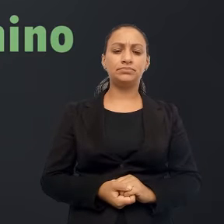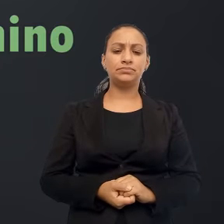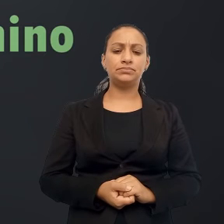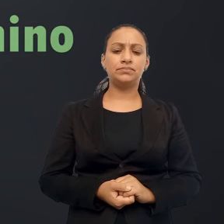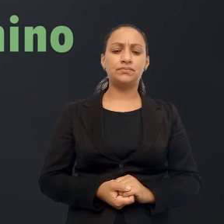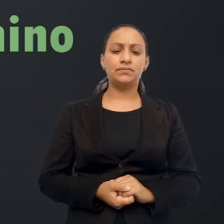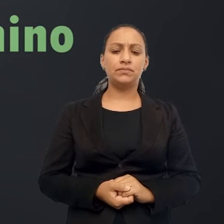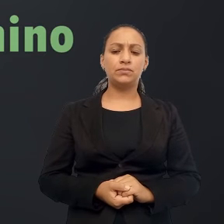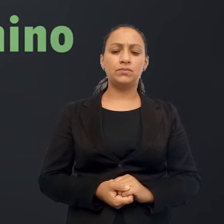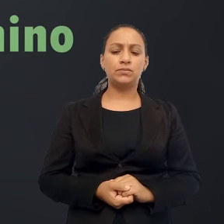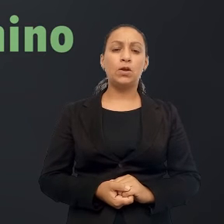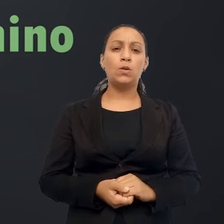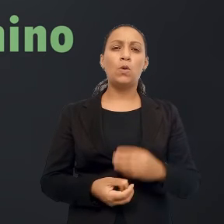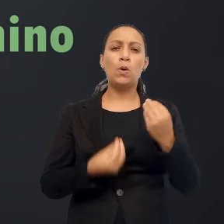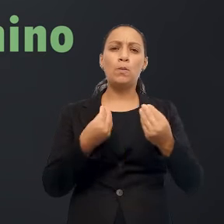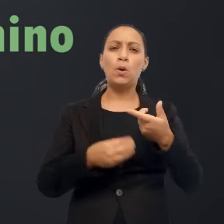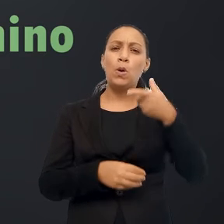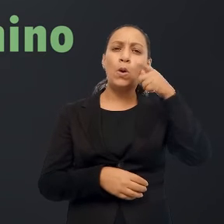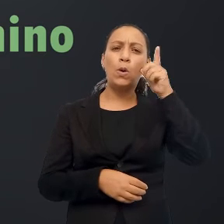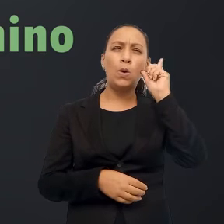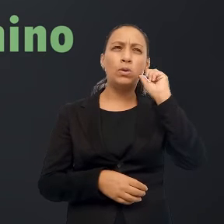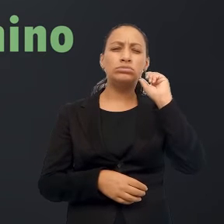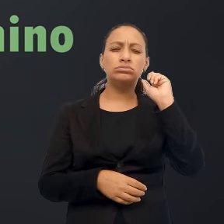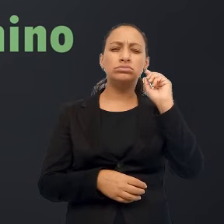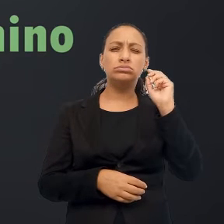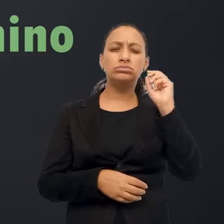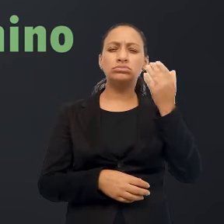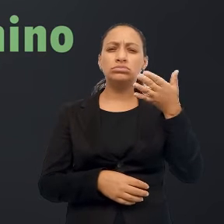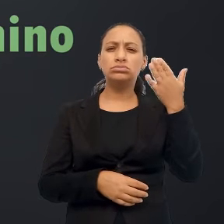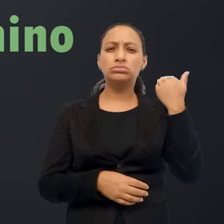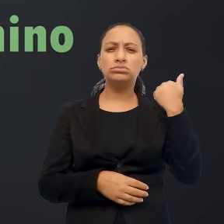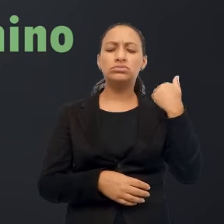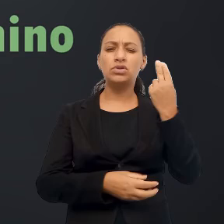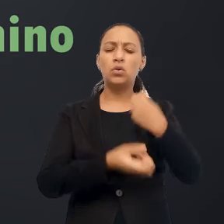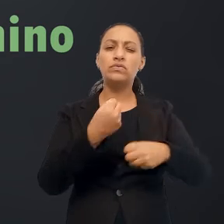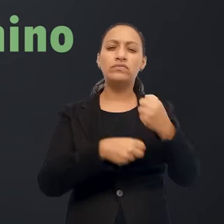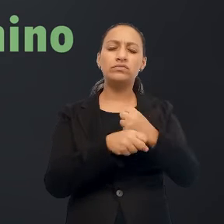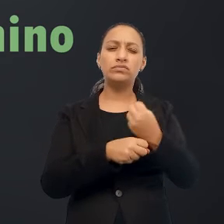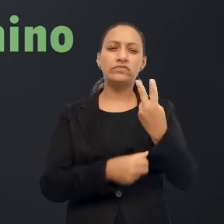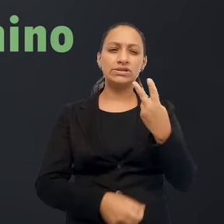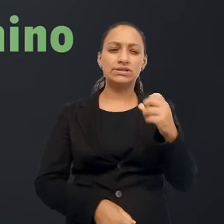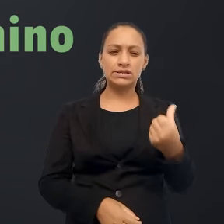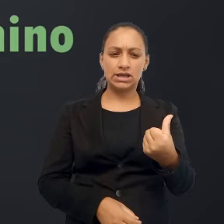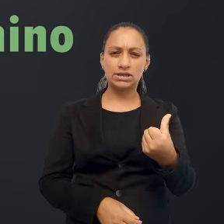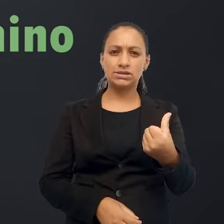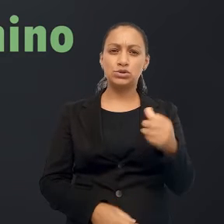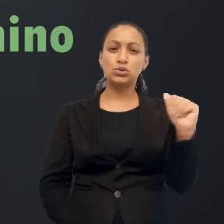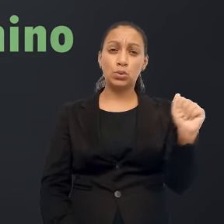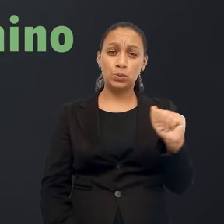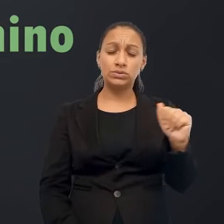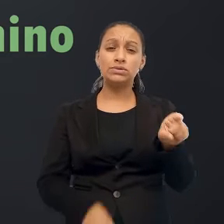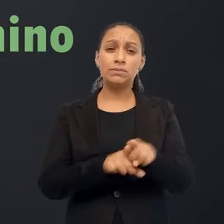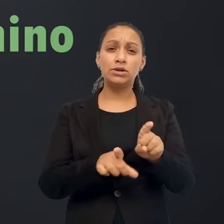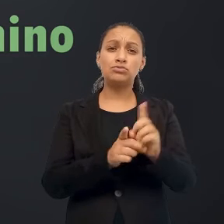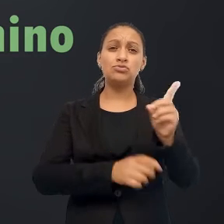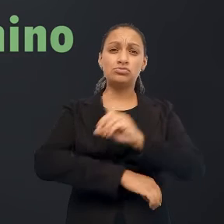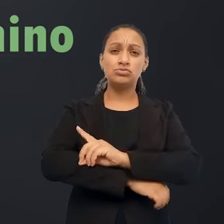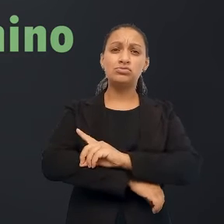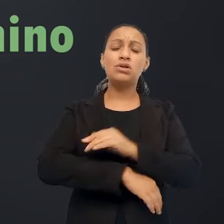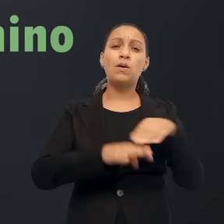foi ontem, no dia 26 de agosto, o Dia Internacional da Igualdade